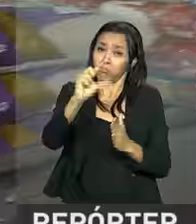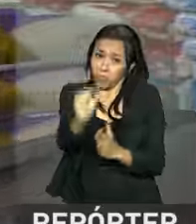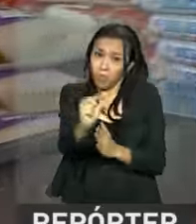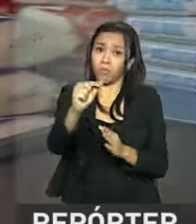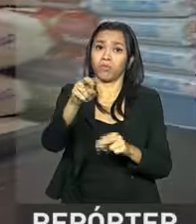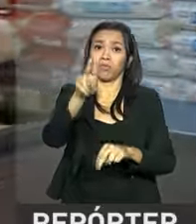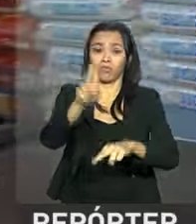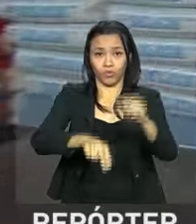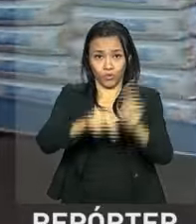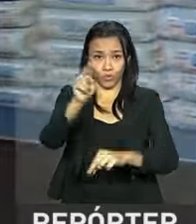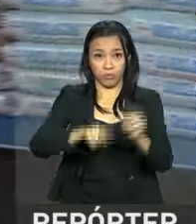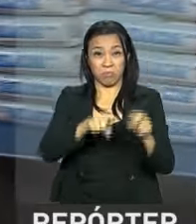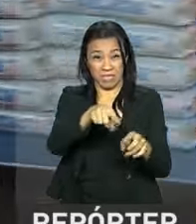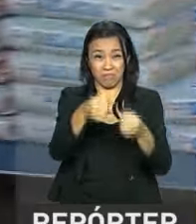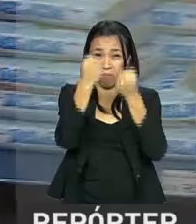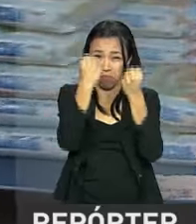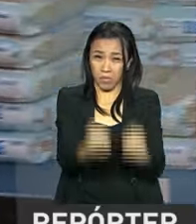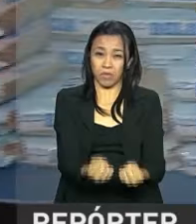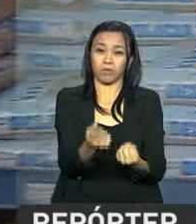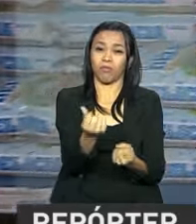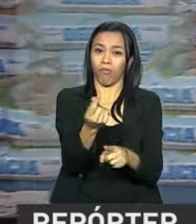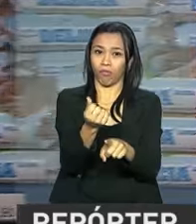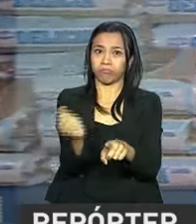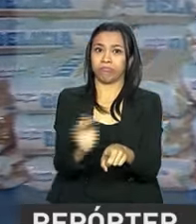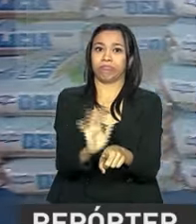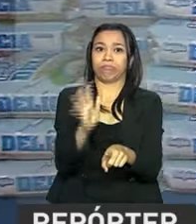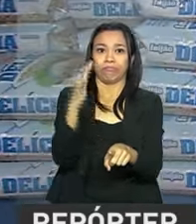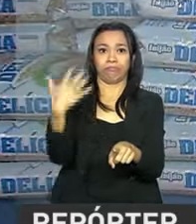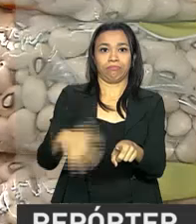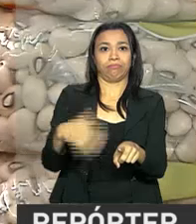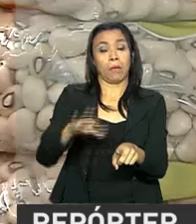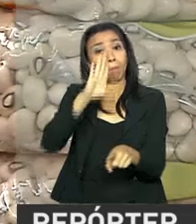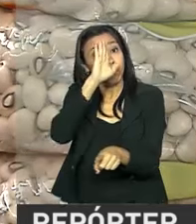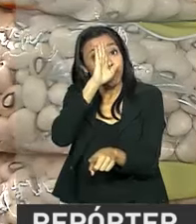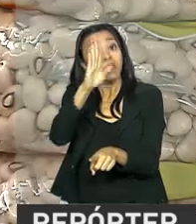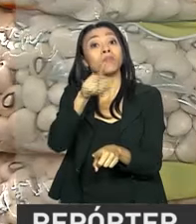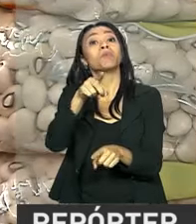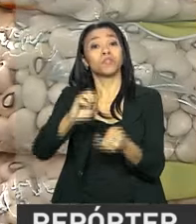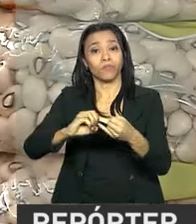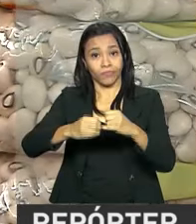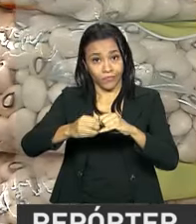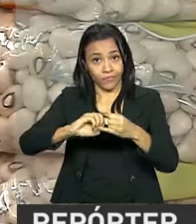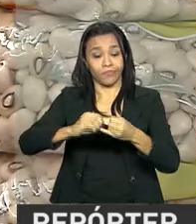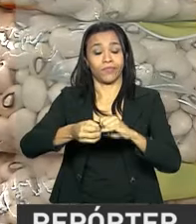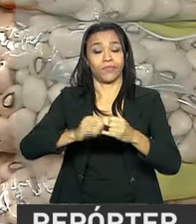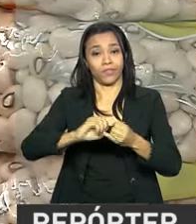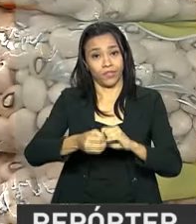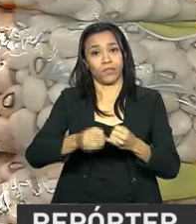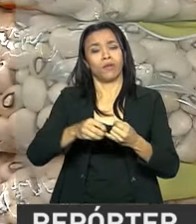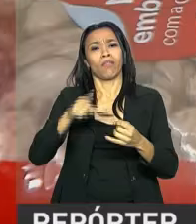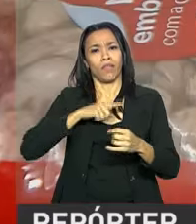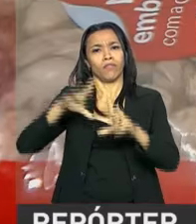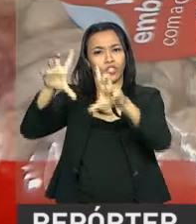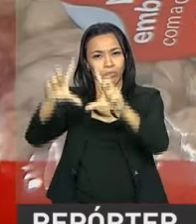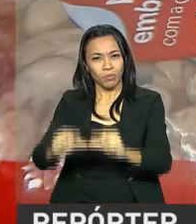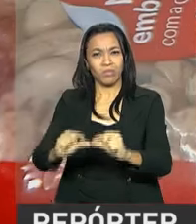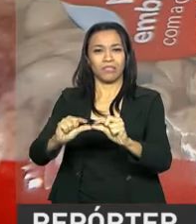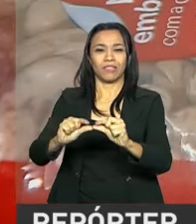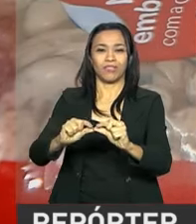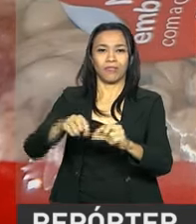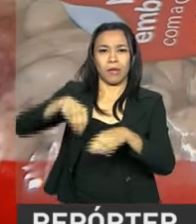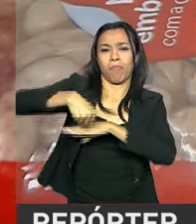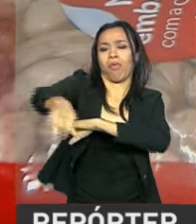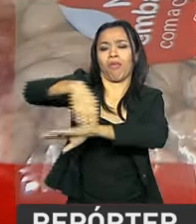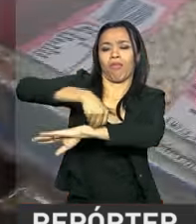esse grupo foi o que mais pesou no bolso do consumidor, principalmente o feijão. Houve queda na safra do grão